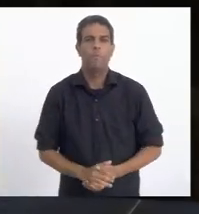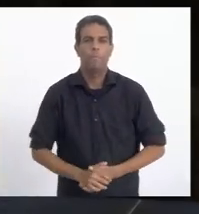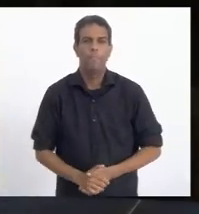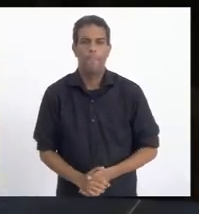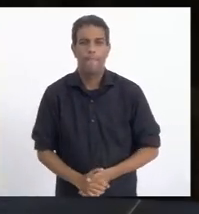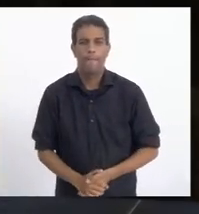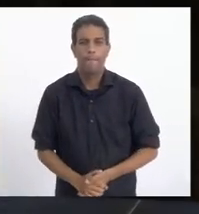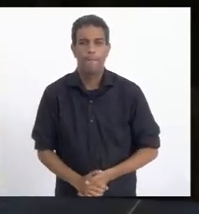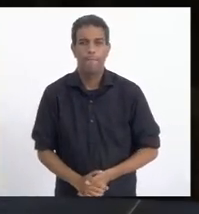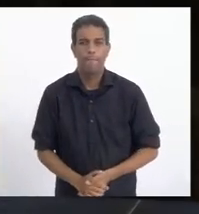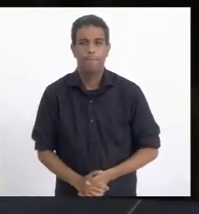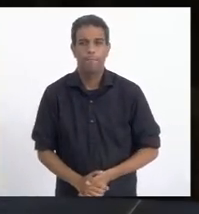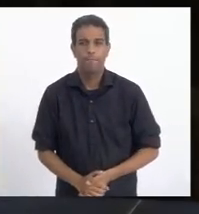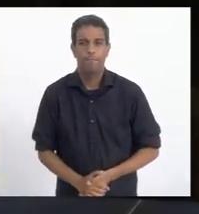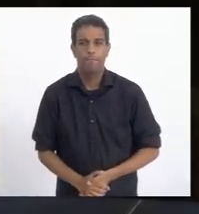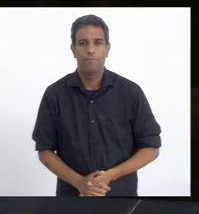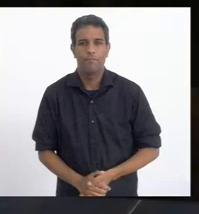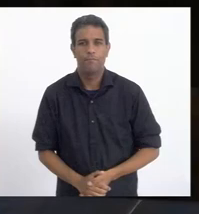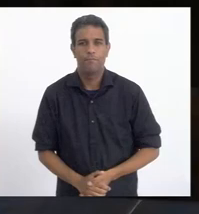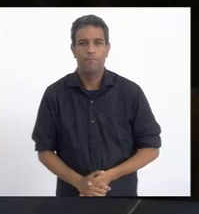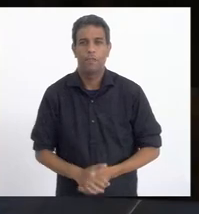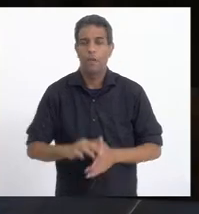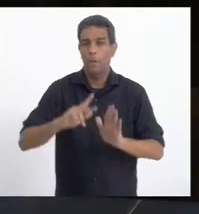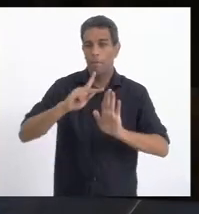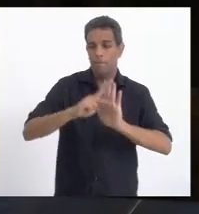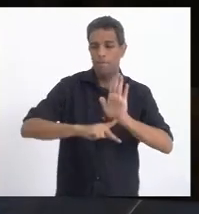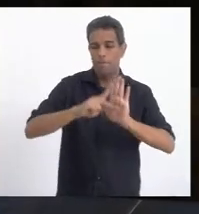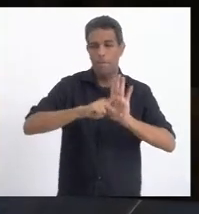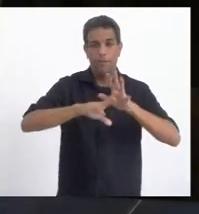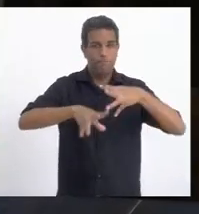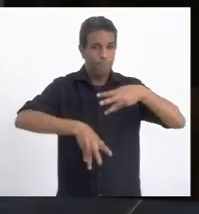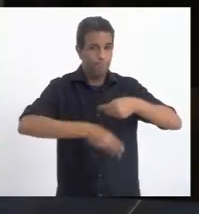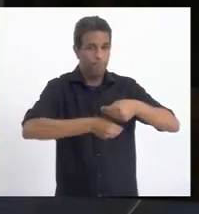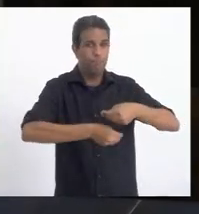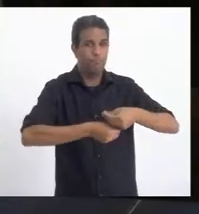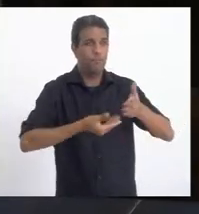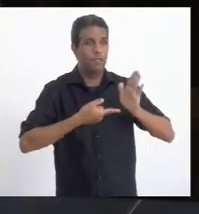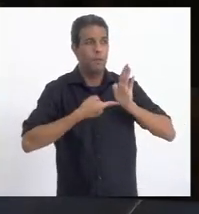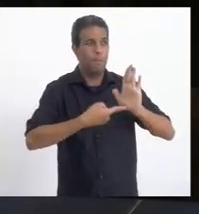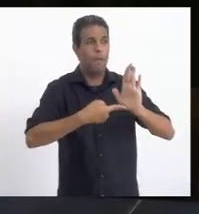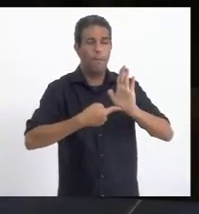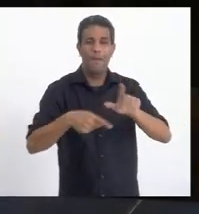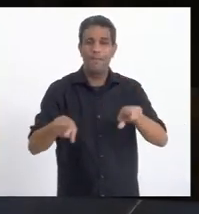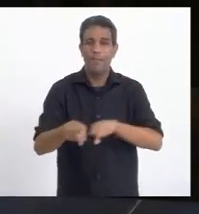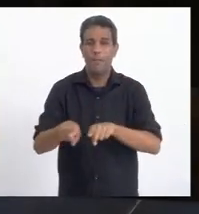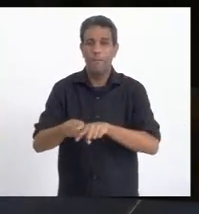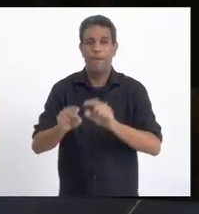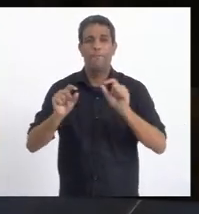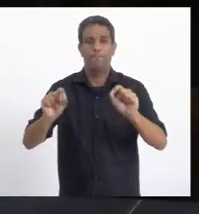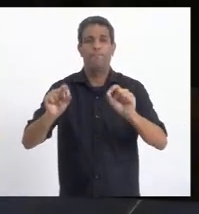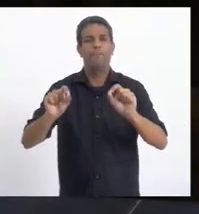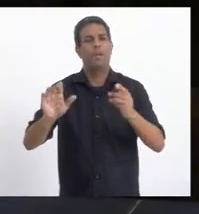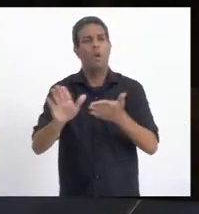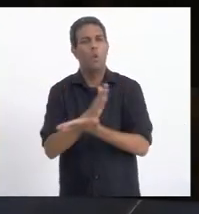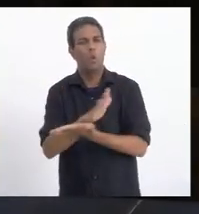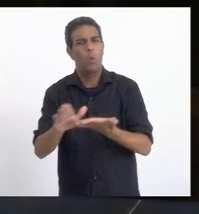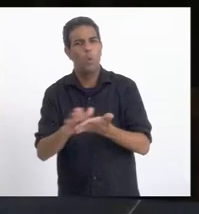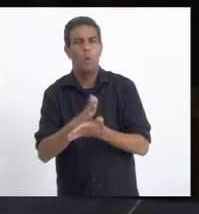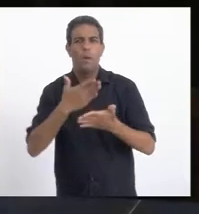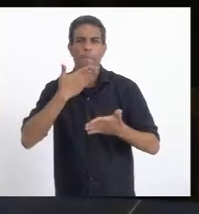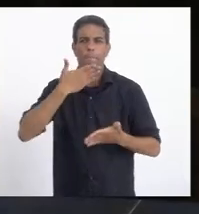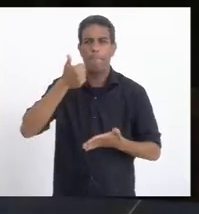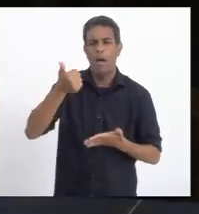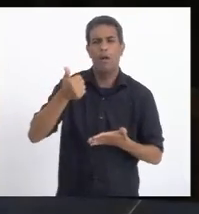Ah e acho que eu o projeto aqui com as minhas estão sendo apresentados Eu também apresentei algumas emendas de